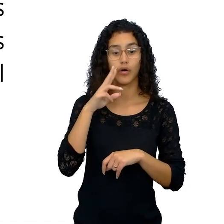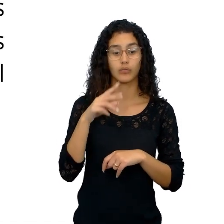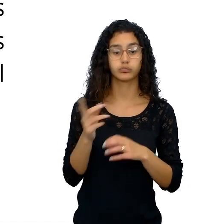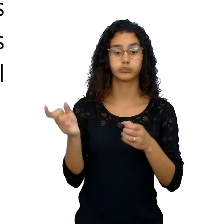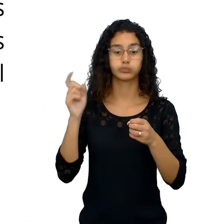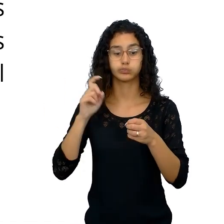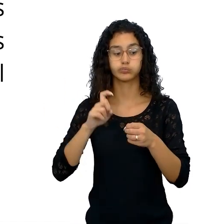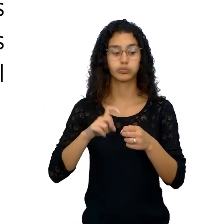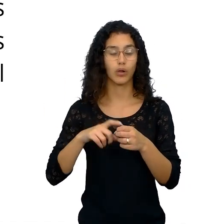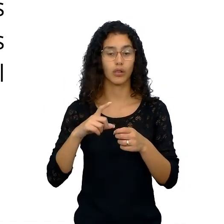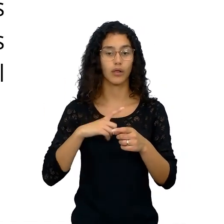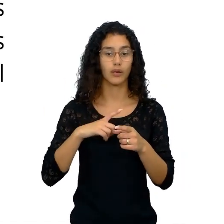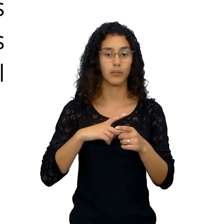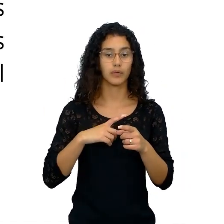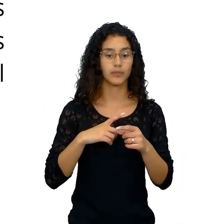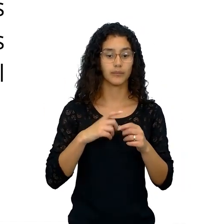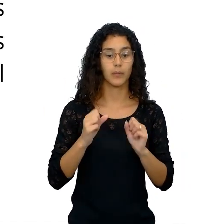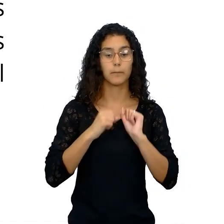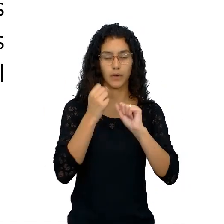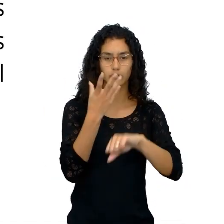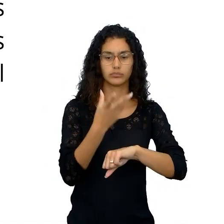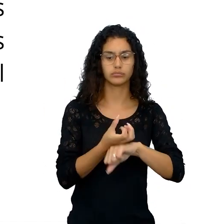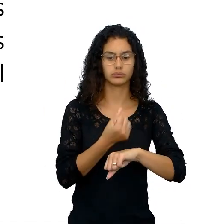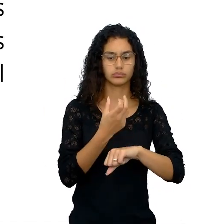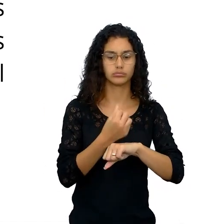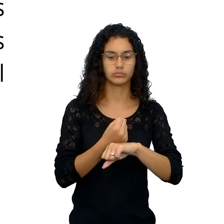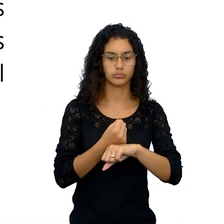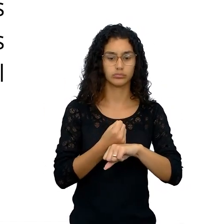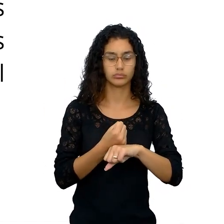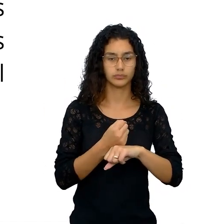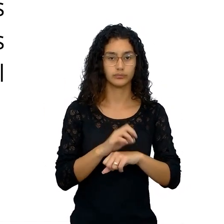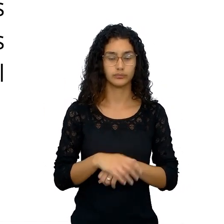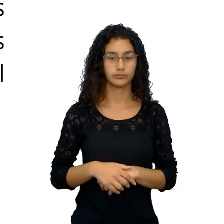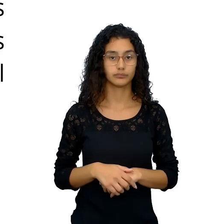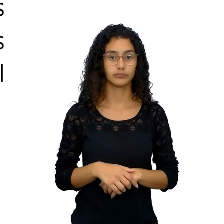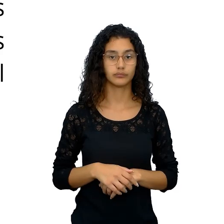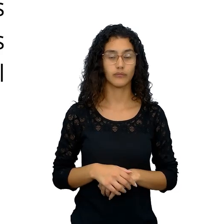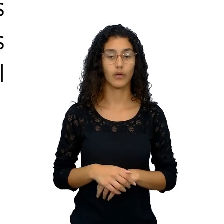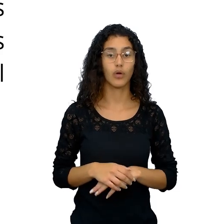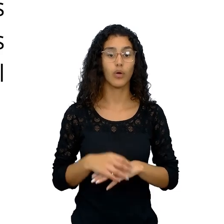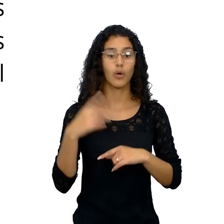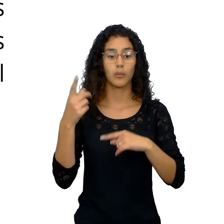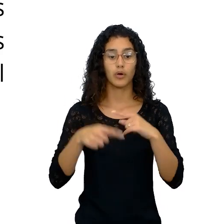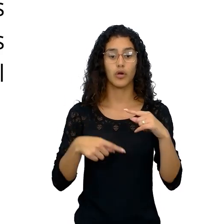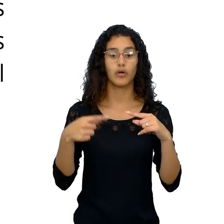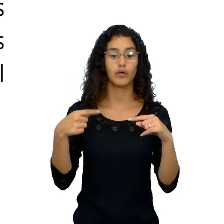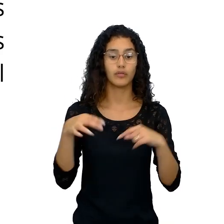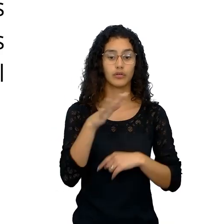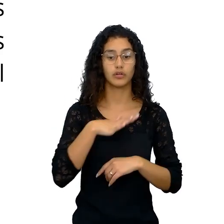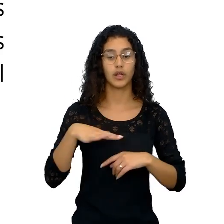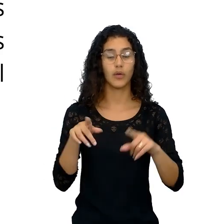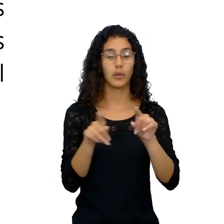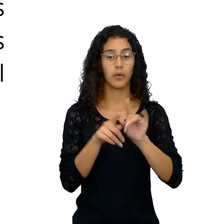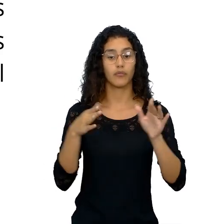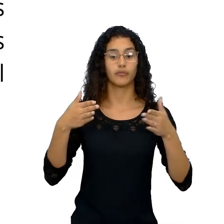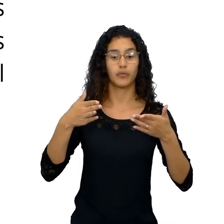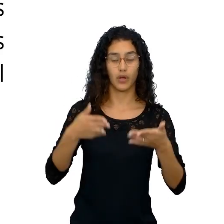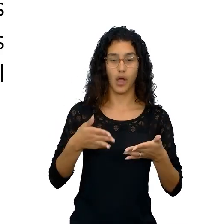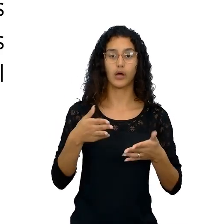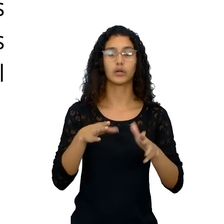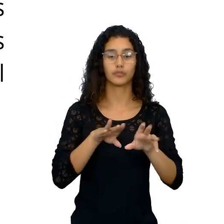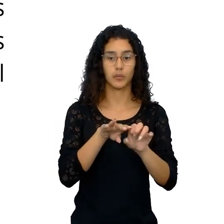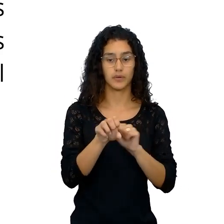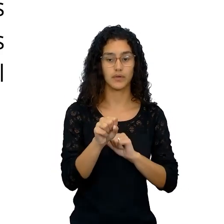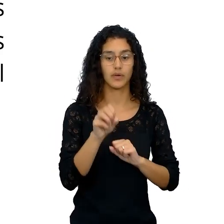ser a partir dessa pauta mesmo, que vocês podem baixar lá no repositório, os objetivos gerais e os objetivos específicos, né,